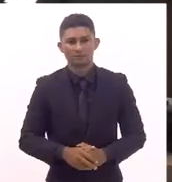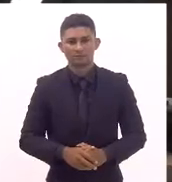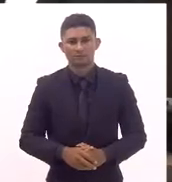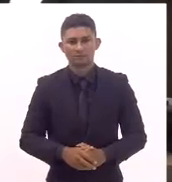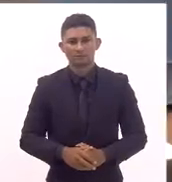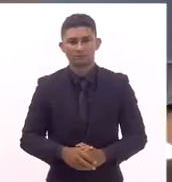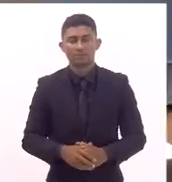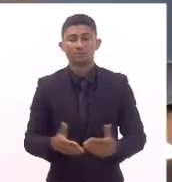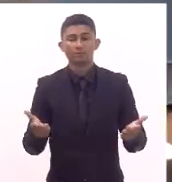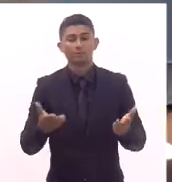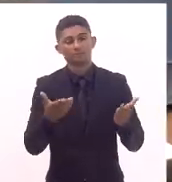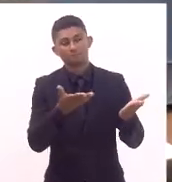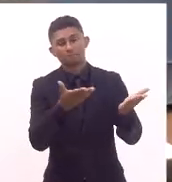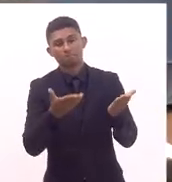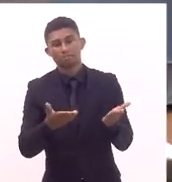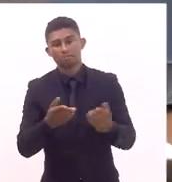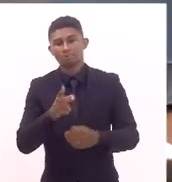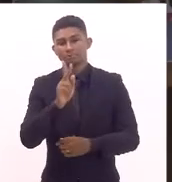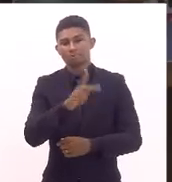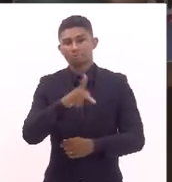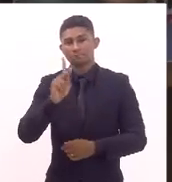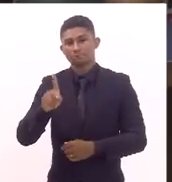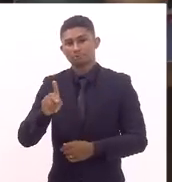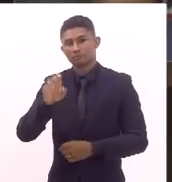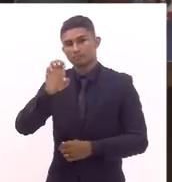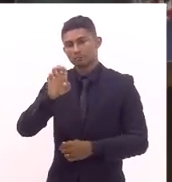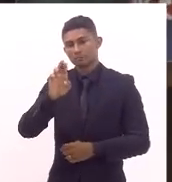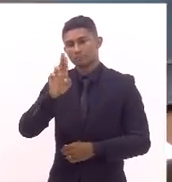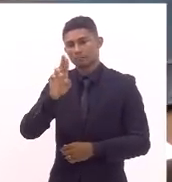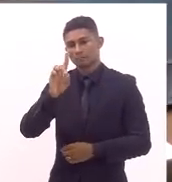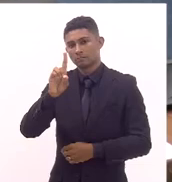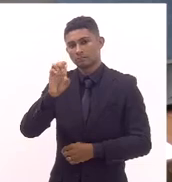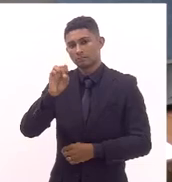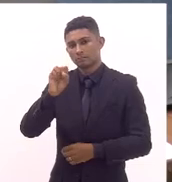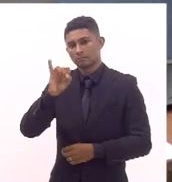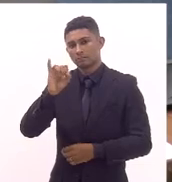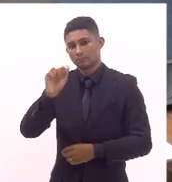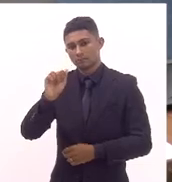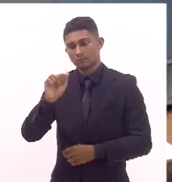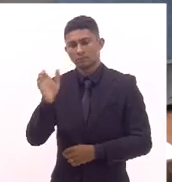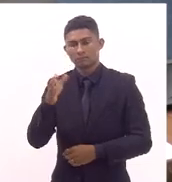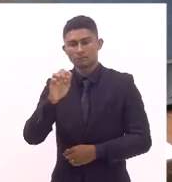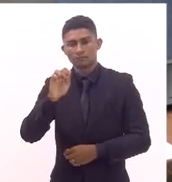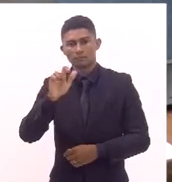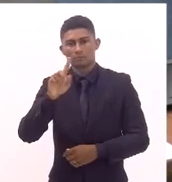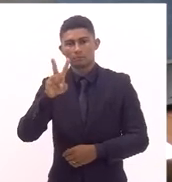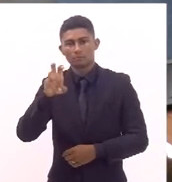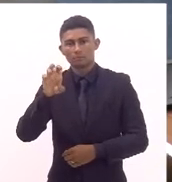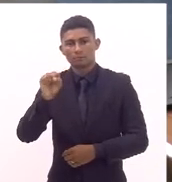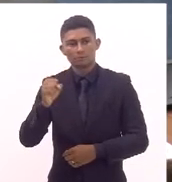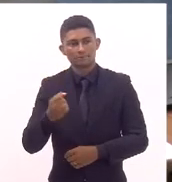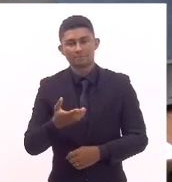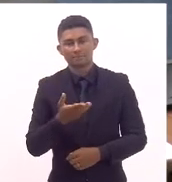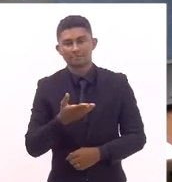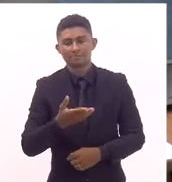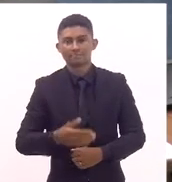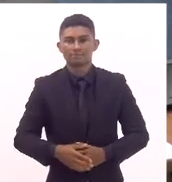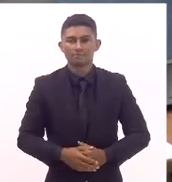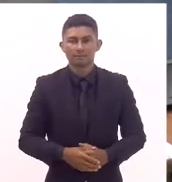com a palavra professora eudésia Alves de Medeiros E aí